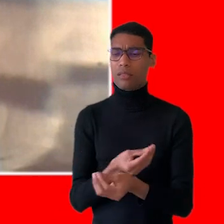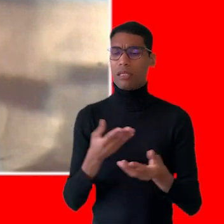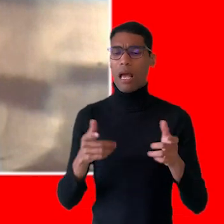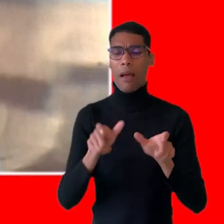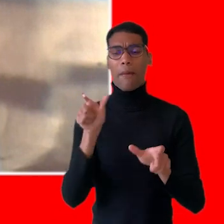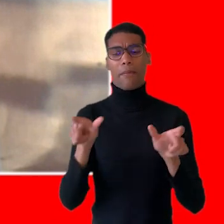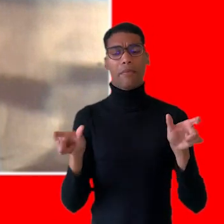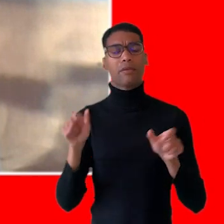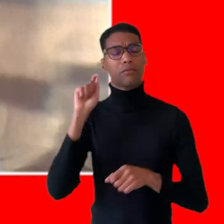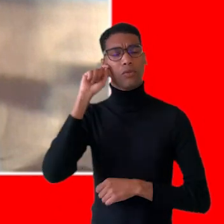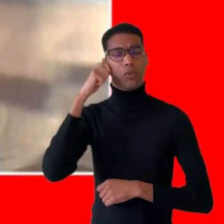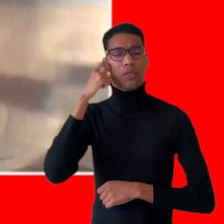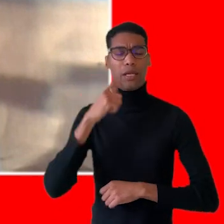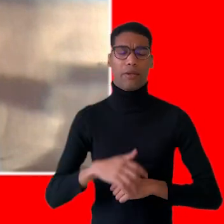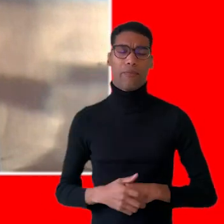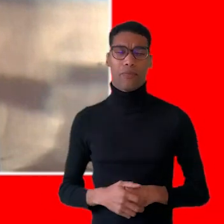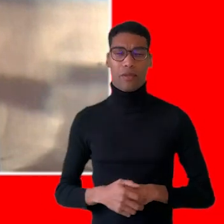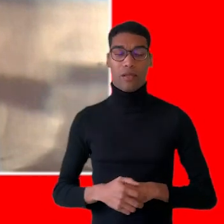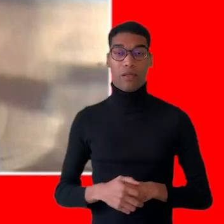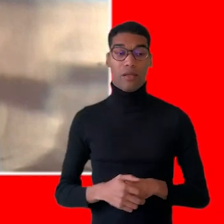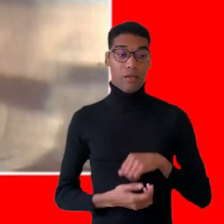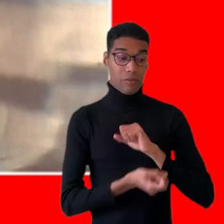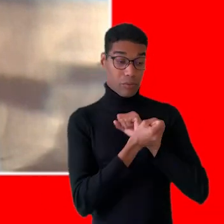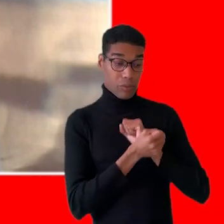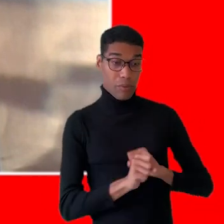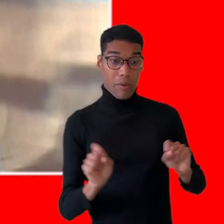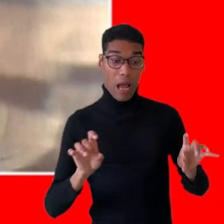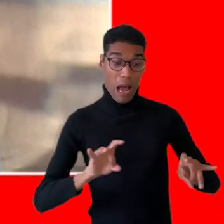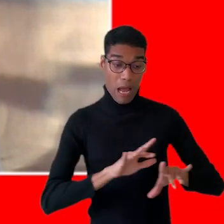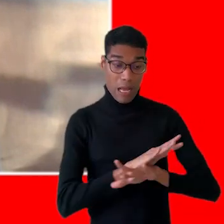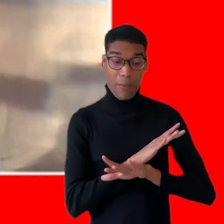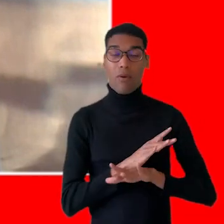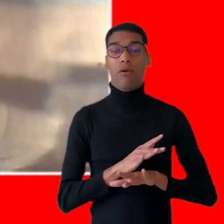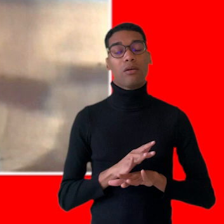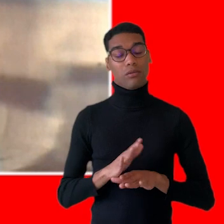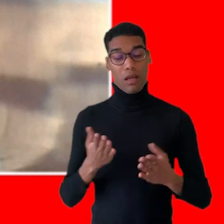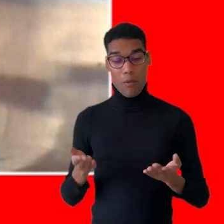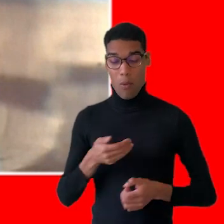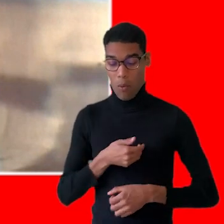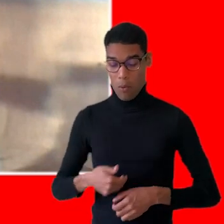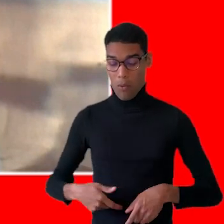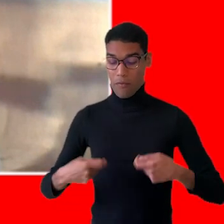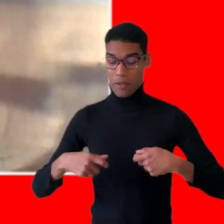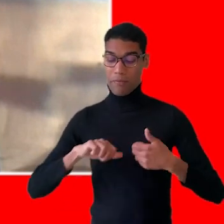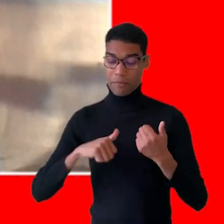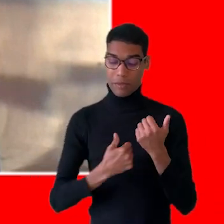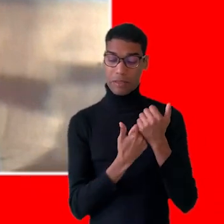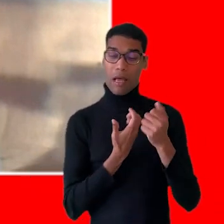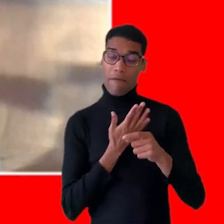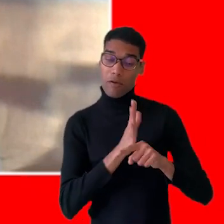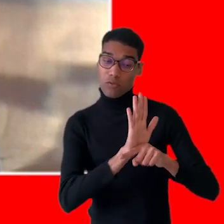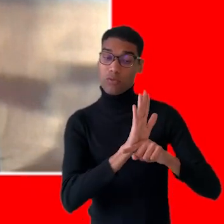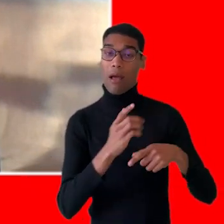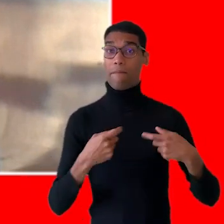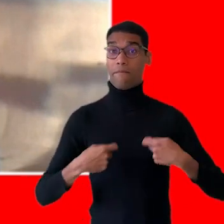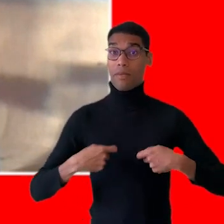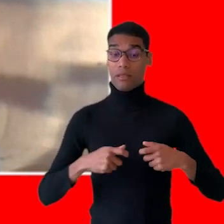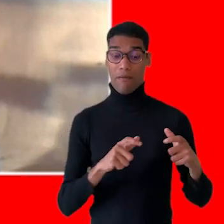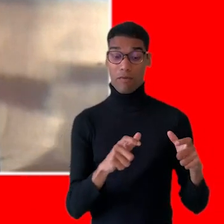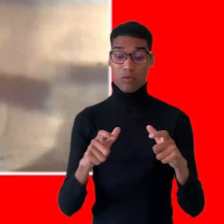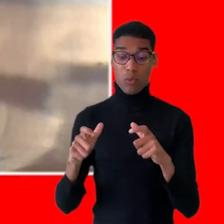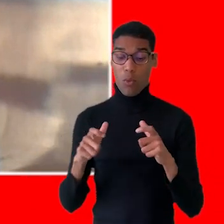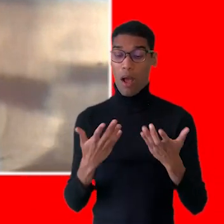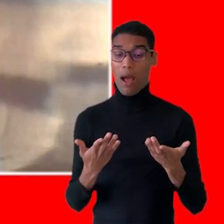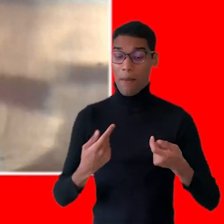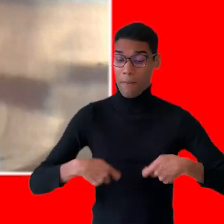para as populações negras, né, saídas da escravidão, precisavam de apoio institucional do Estado, precisavam de terras,